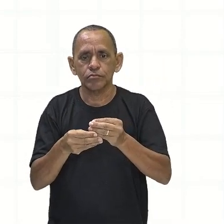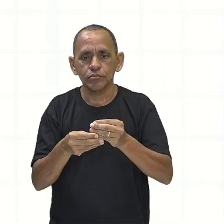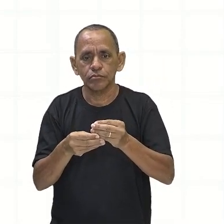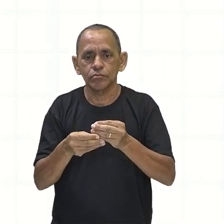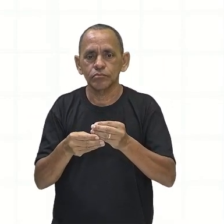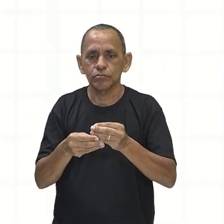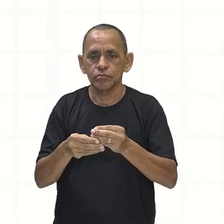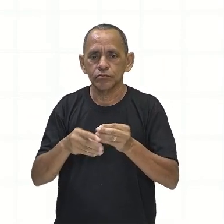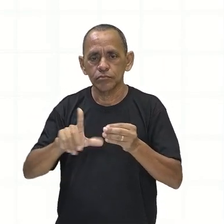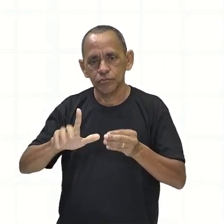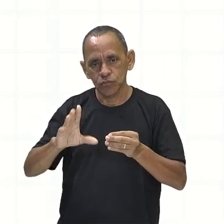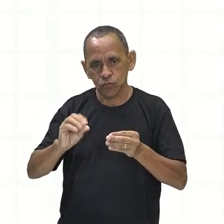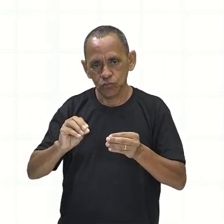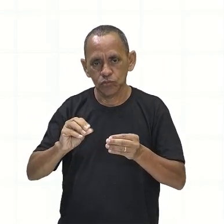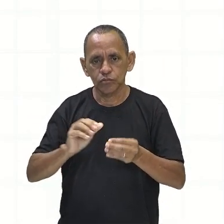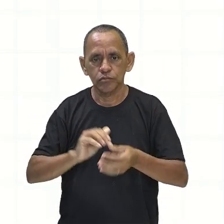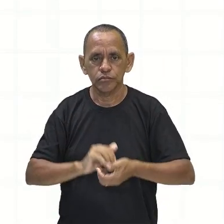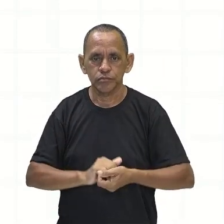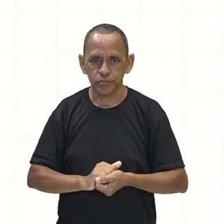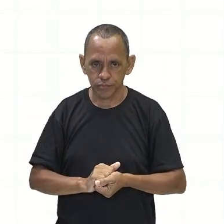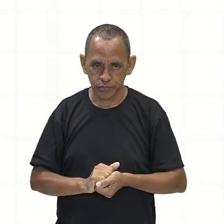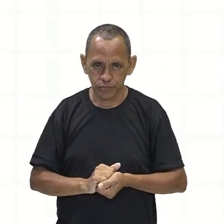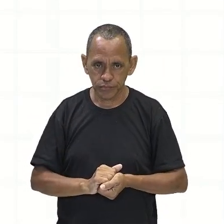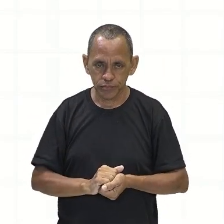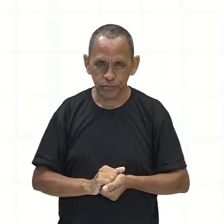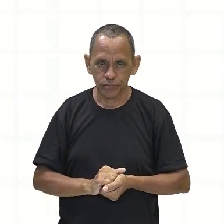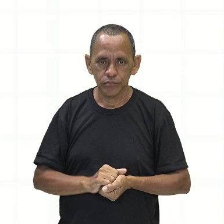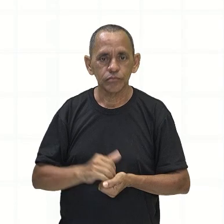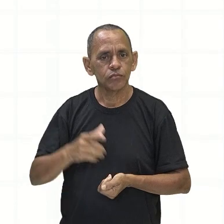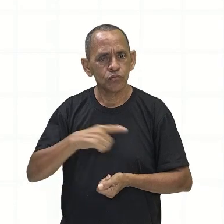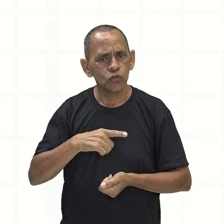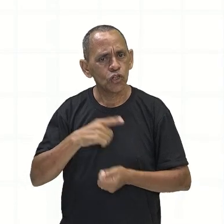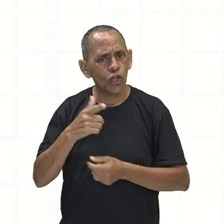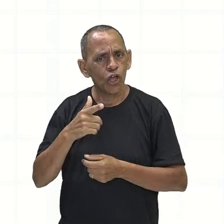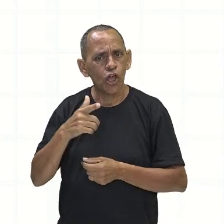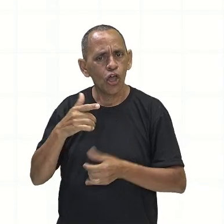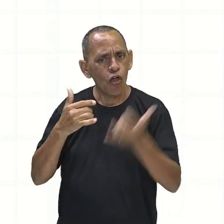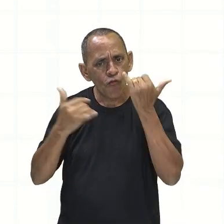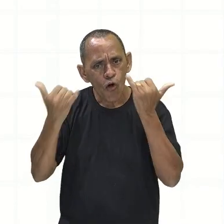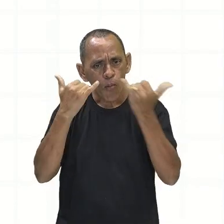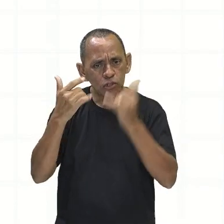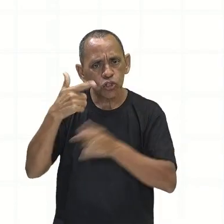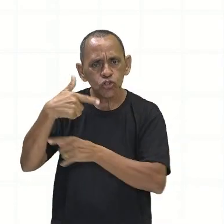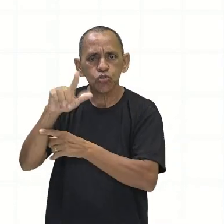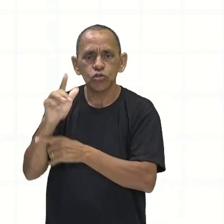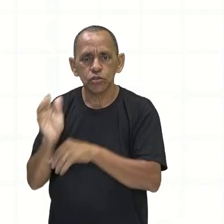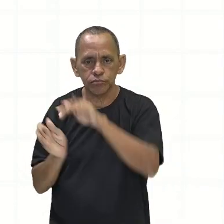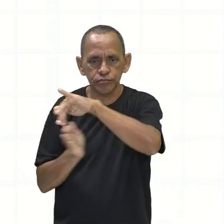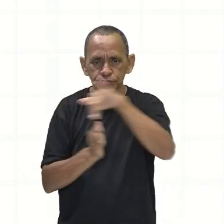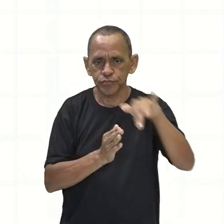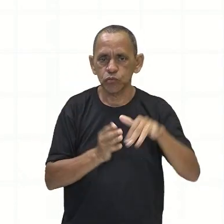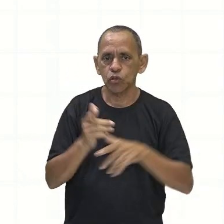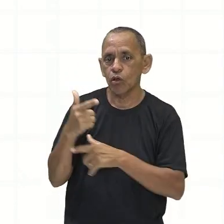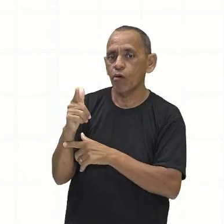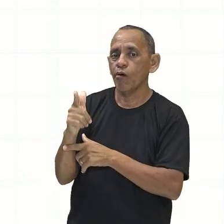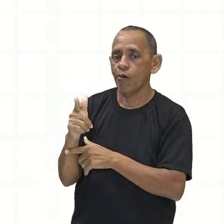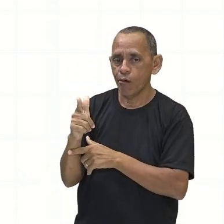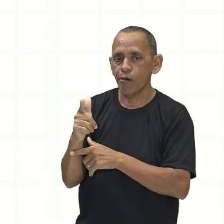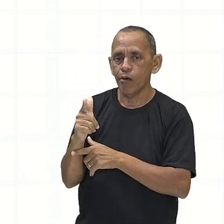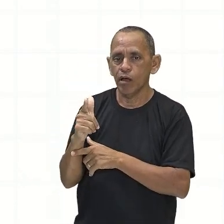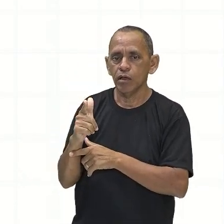olha aqui, trouxemos algumas informações a respeito do pronome oblíquo, que após uma forma verbal terminada